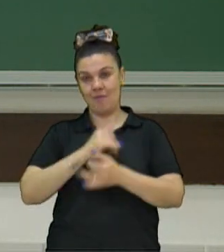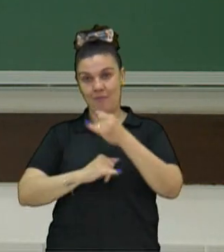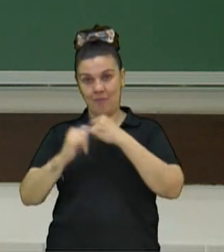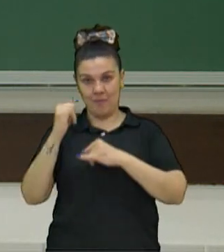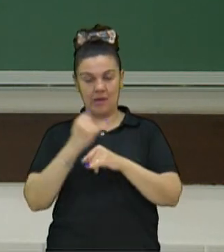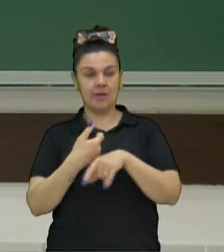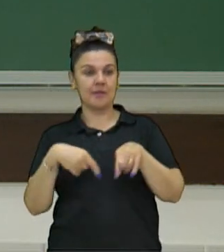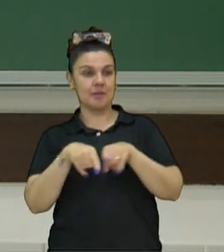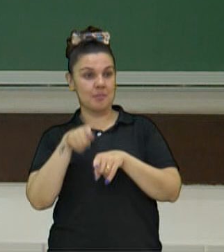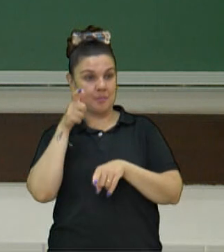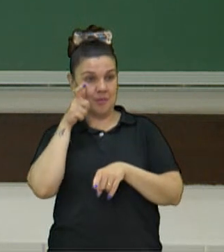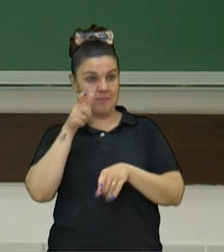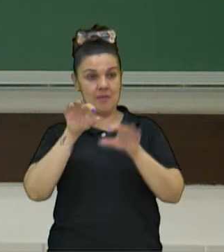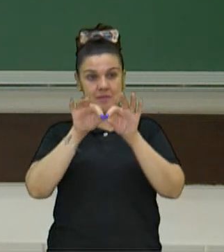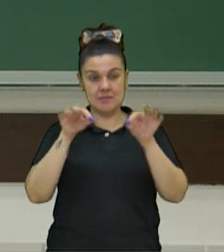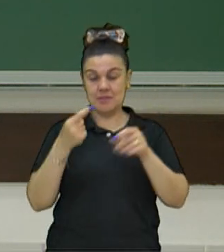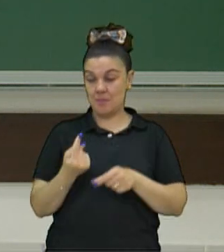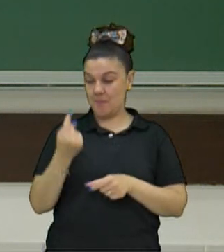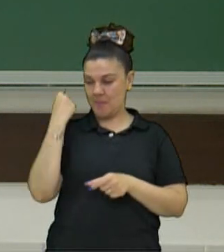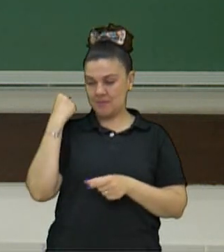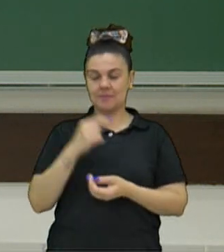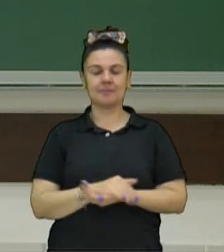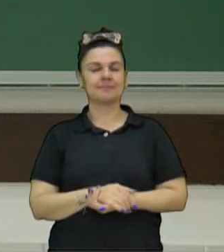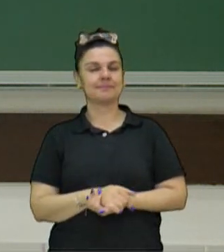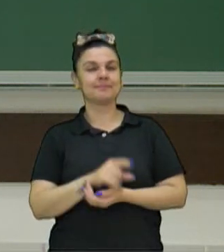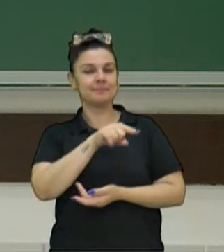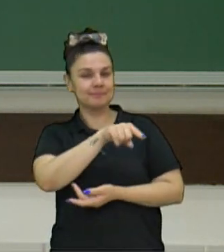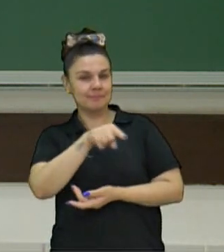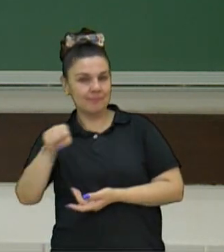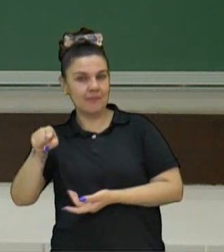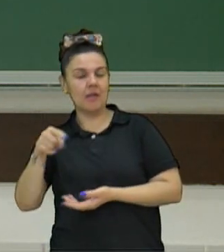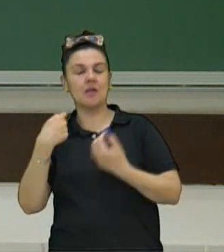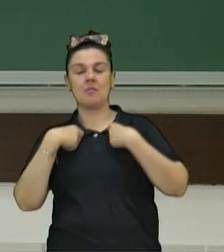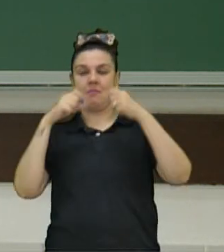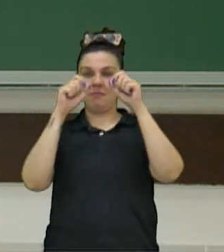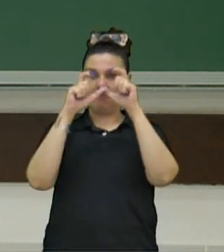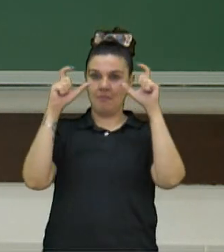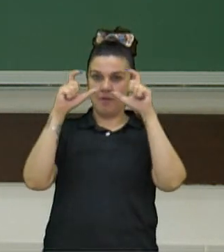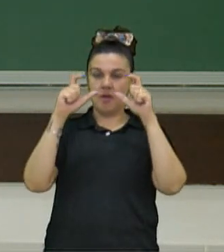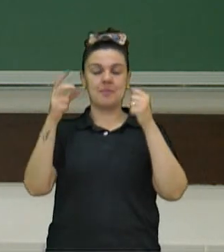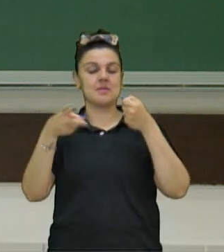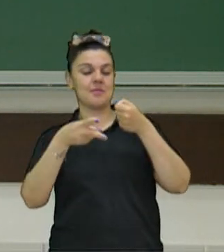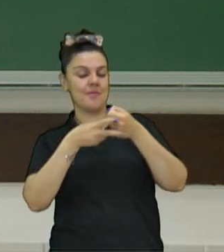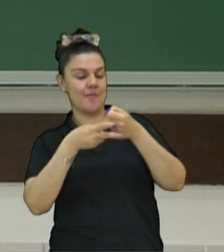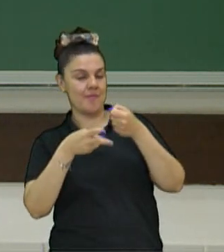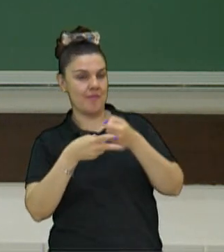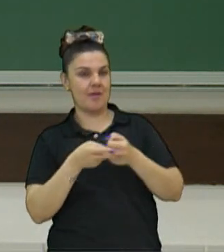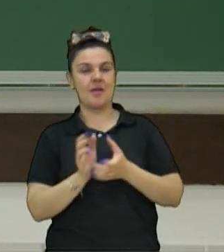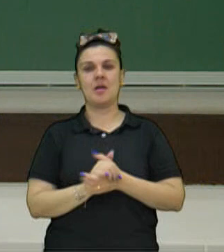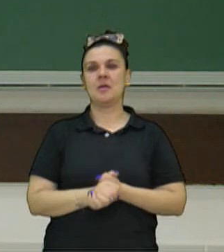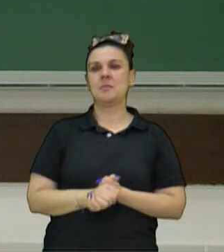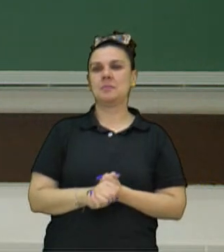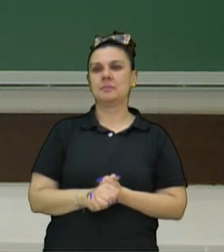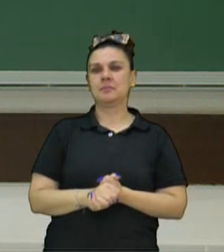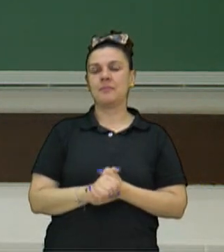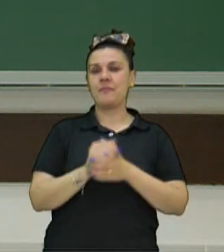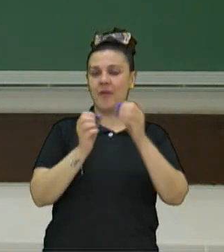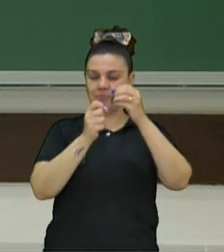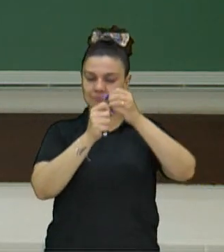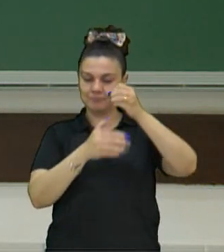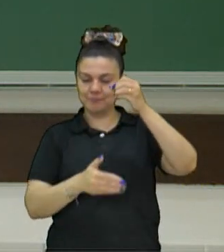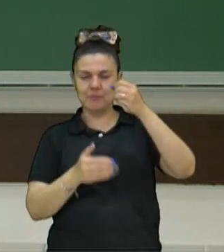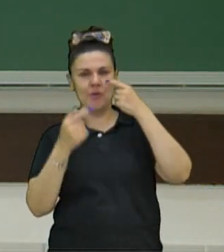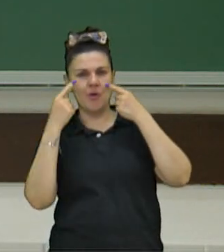um pouquinho do Simple Past. Guys, prestem bastante atenção nos verbos, faz uma